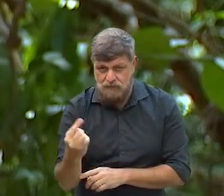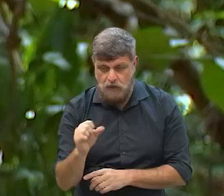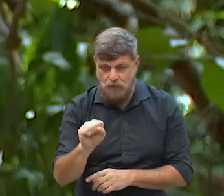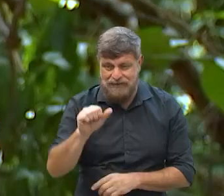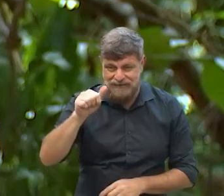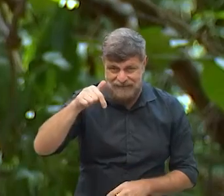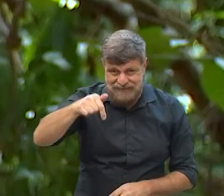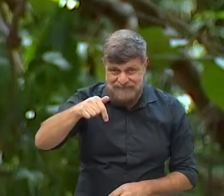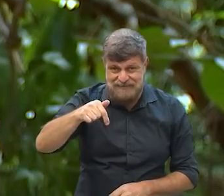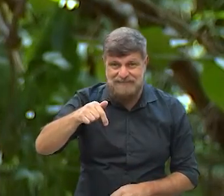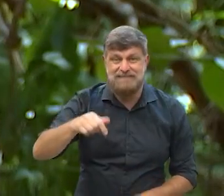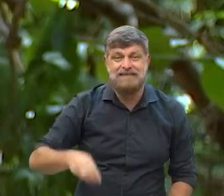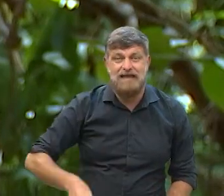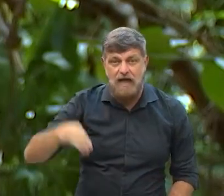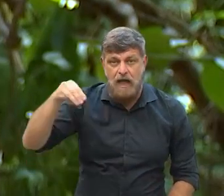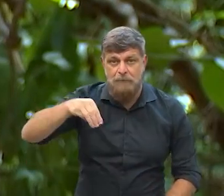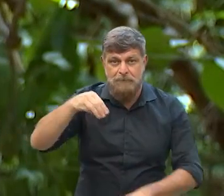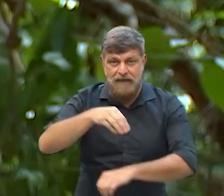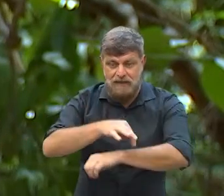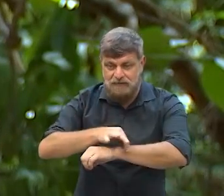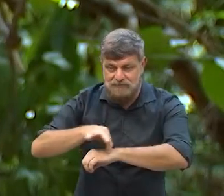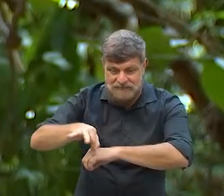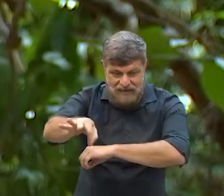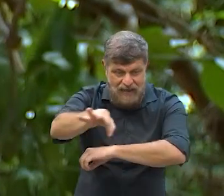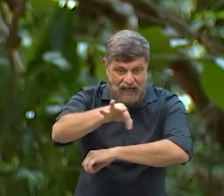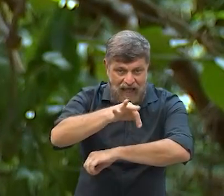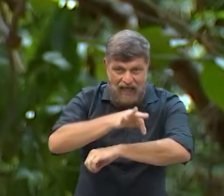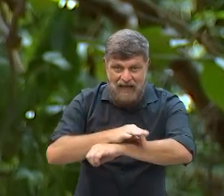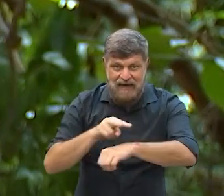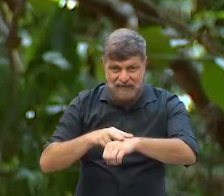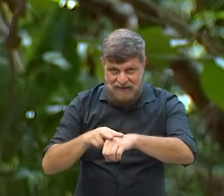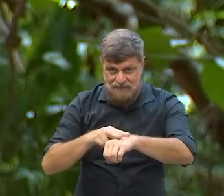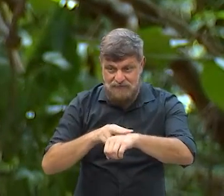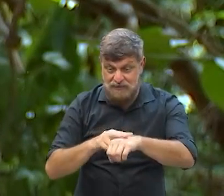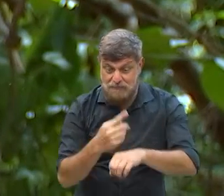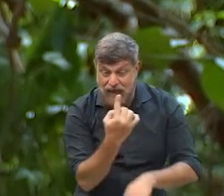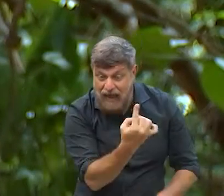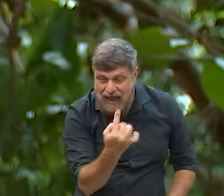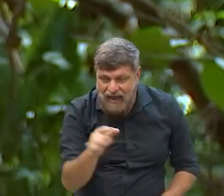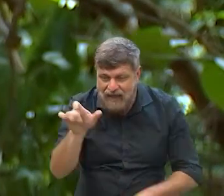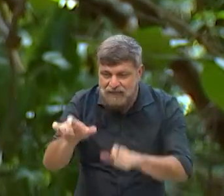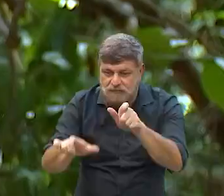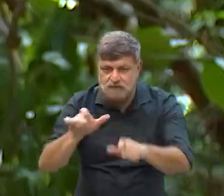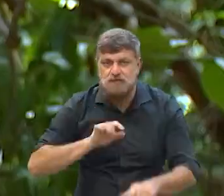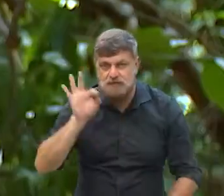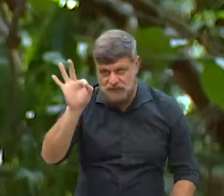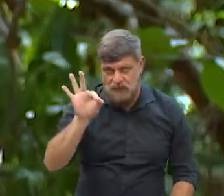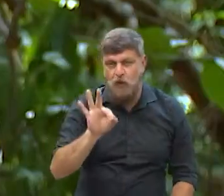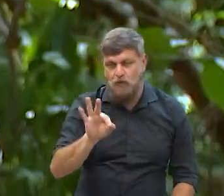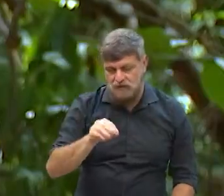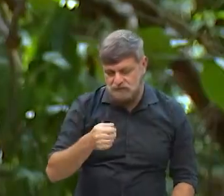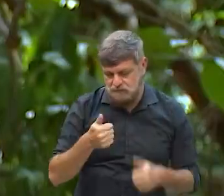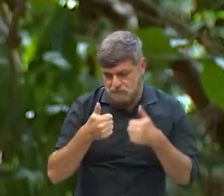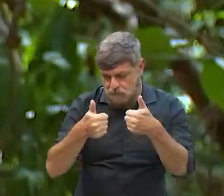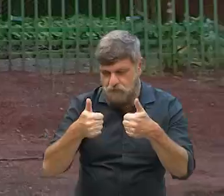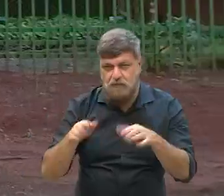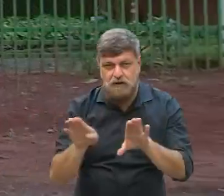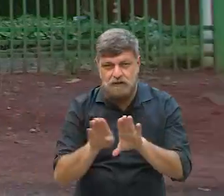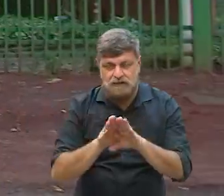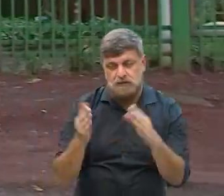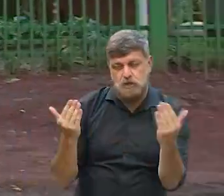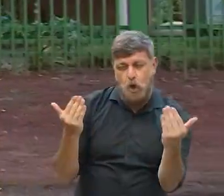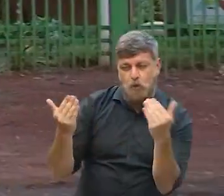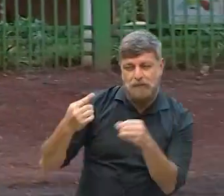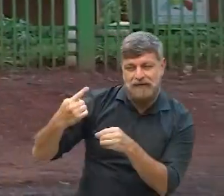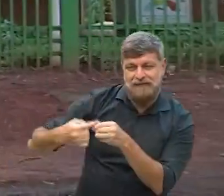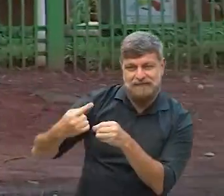87 metros quadrados de área verde por habitante. Então a gente tem um índice relativamente bem alto em cobertura vegetal, até quando a gente tem uma comparação